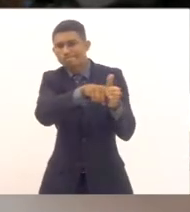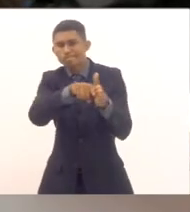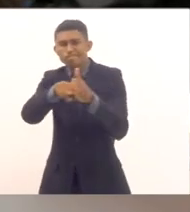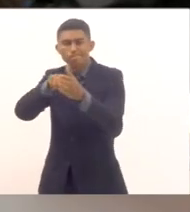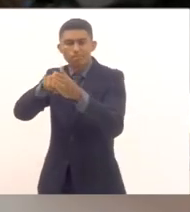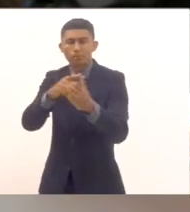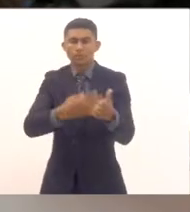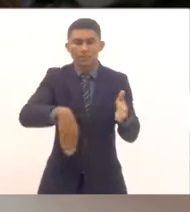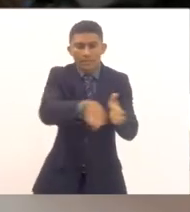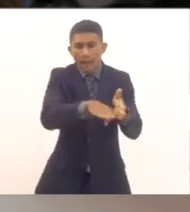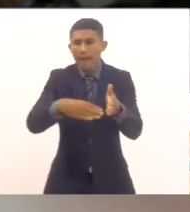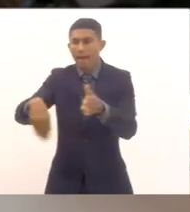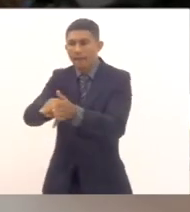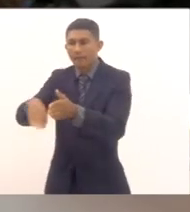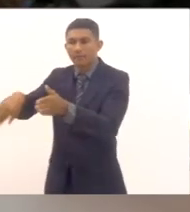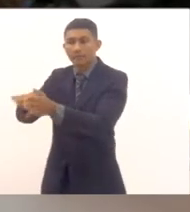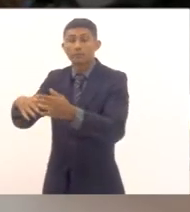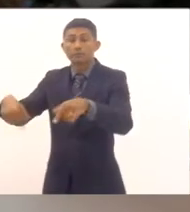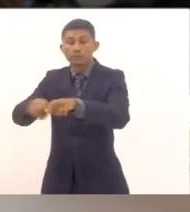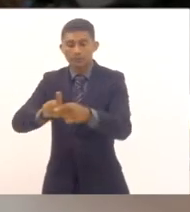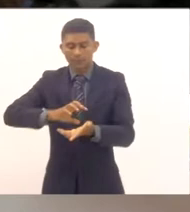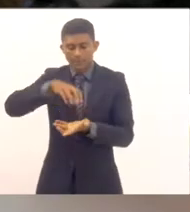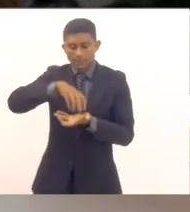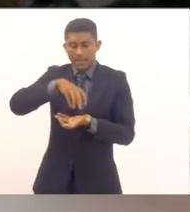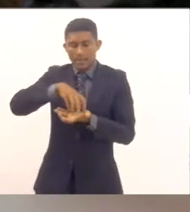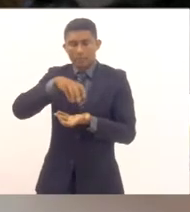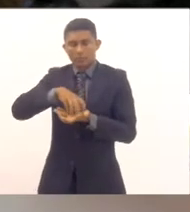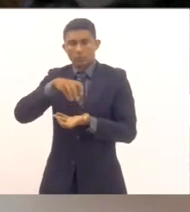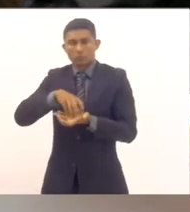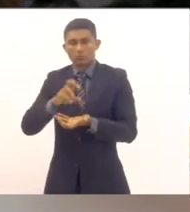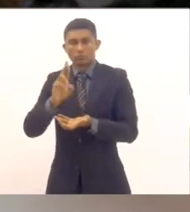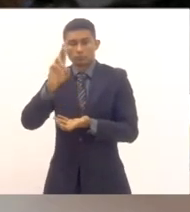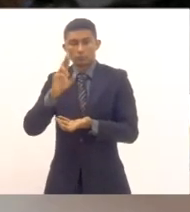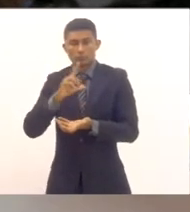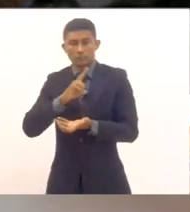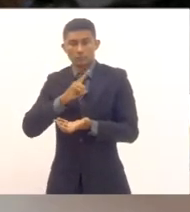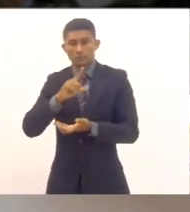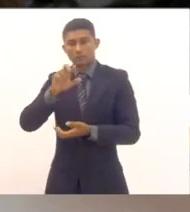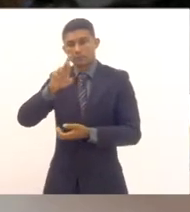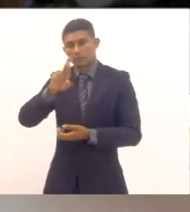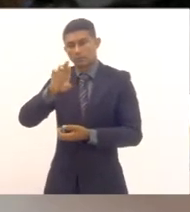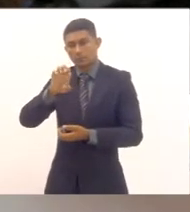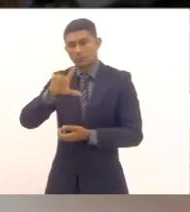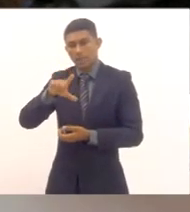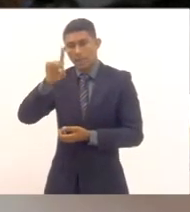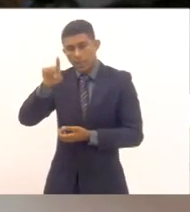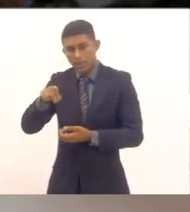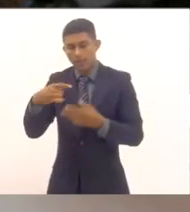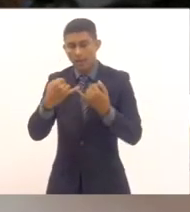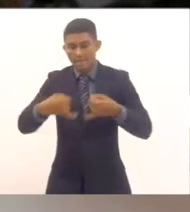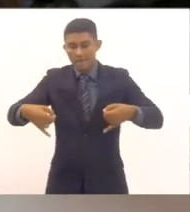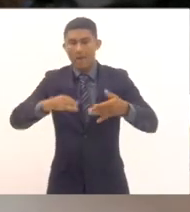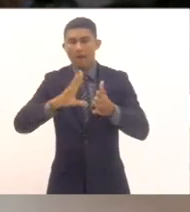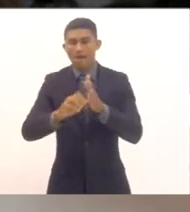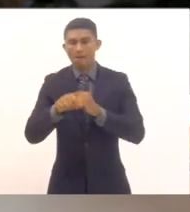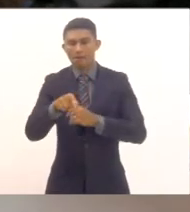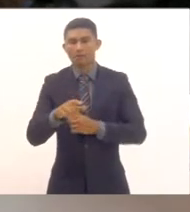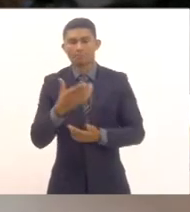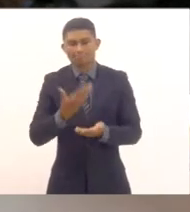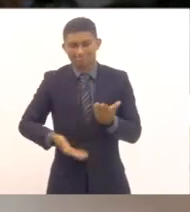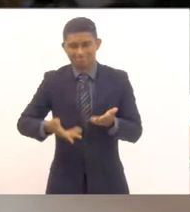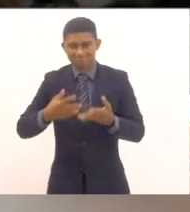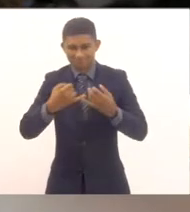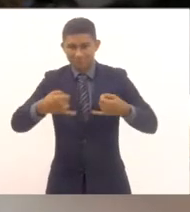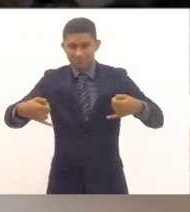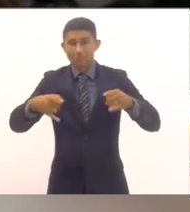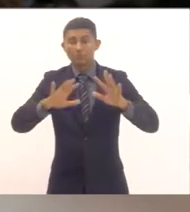estações mais principalmente no centro de comando e controle onde tem os relevos que a gente sofreu os furos pra substações mas nós Não